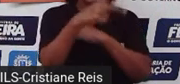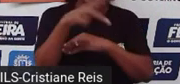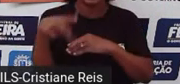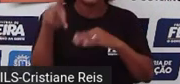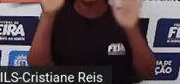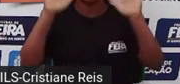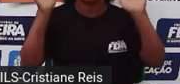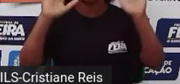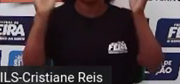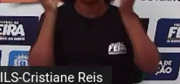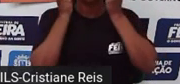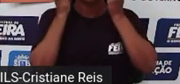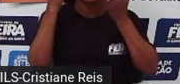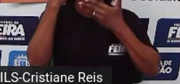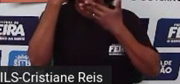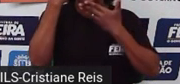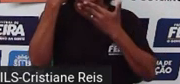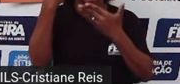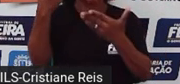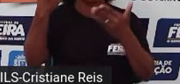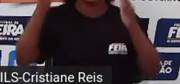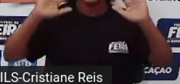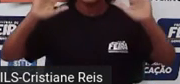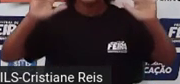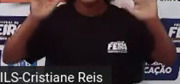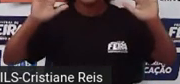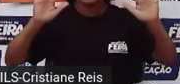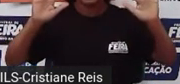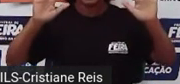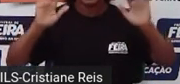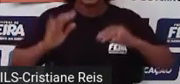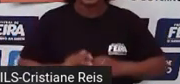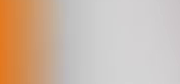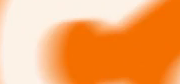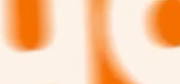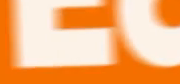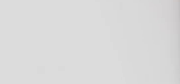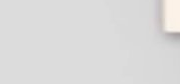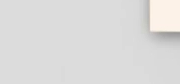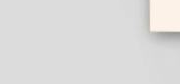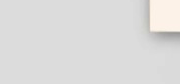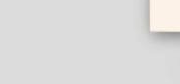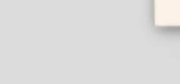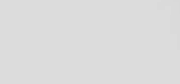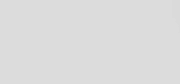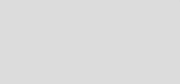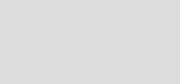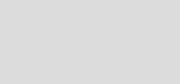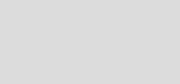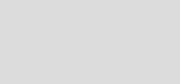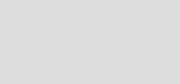vocês Beijão obrigado por ter ficado aqui até agora obrigada a